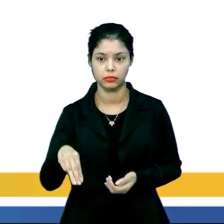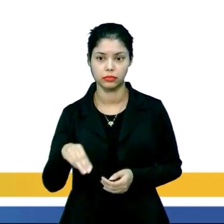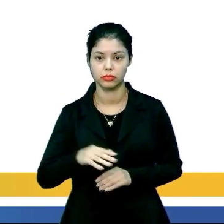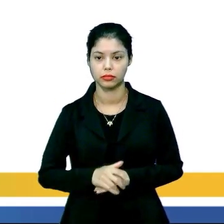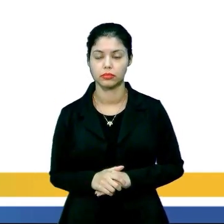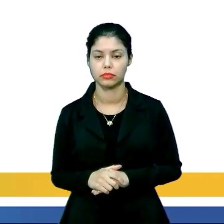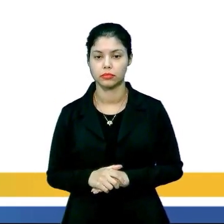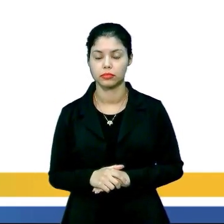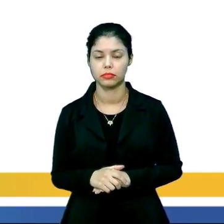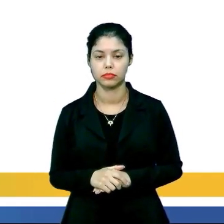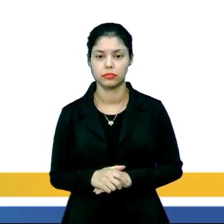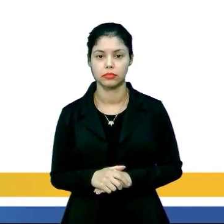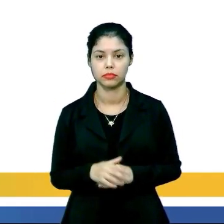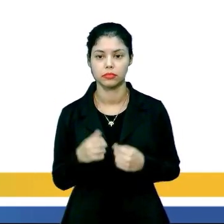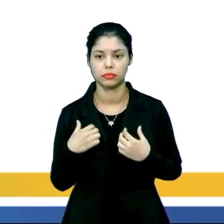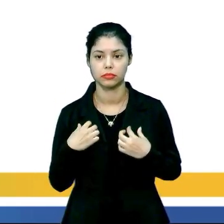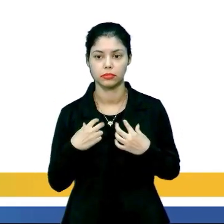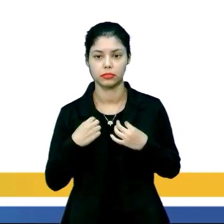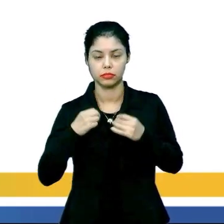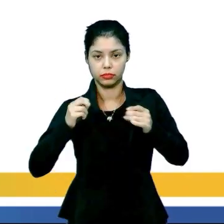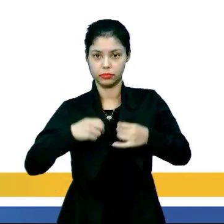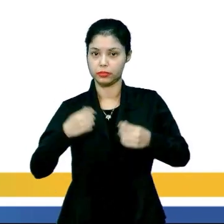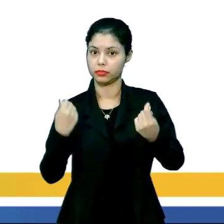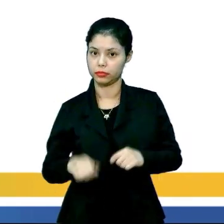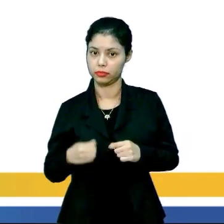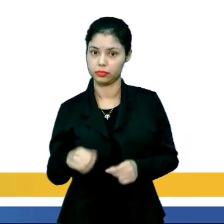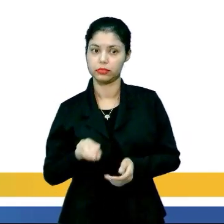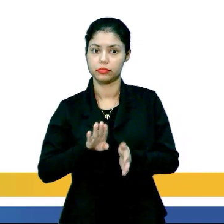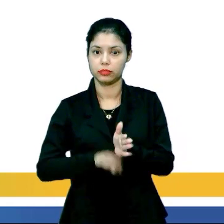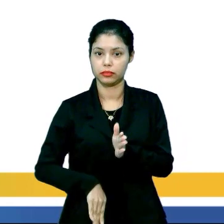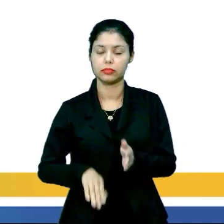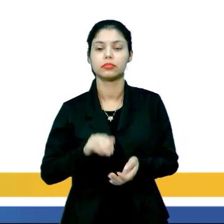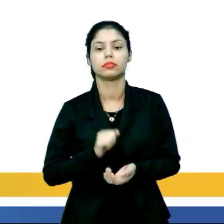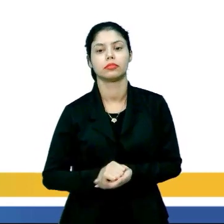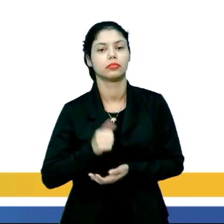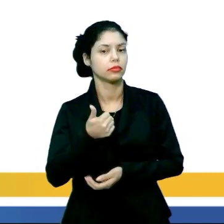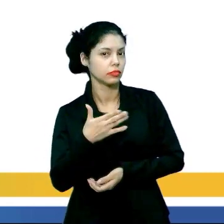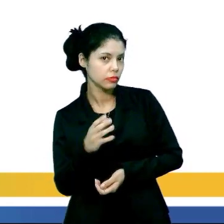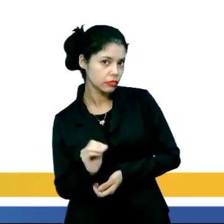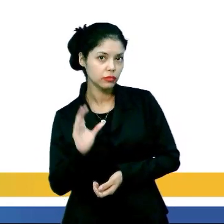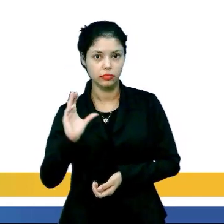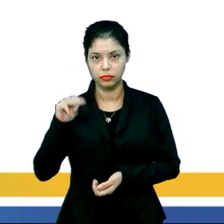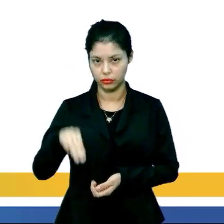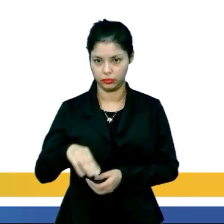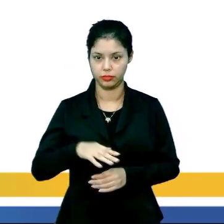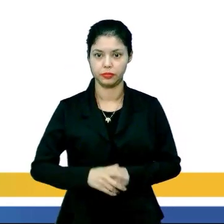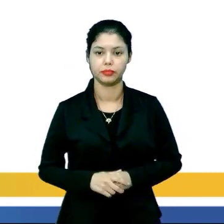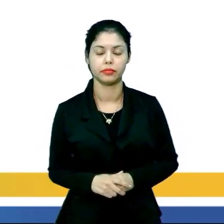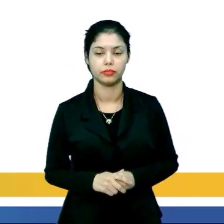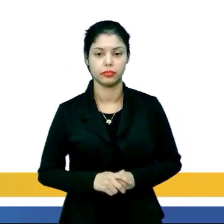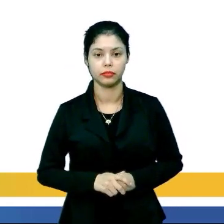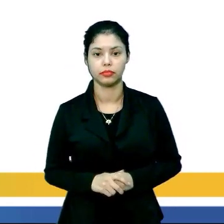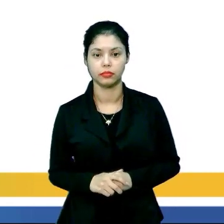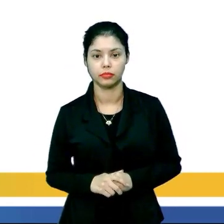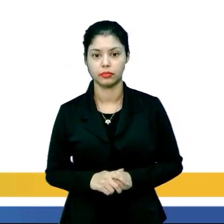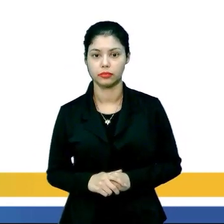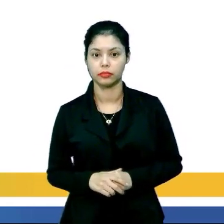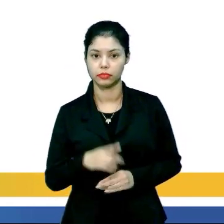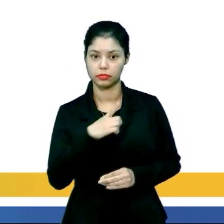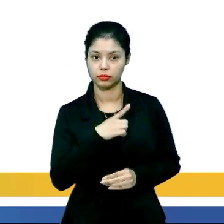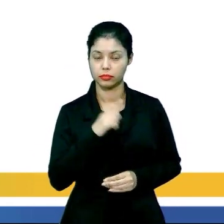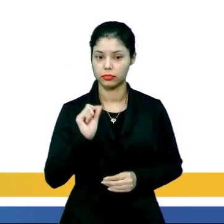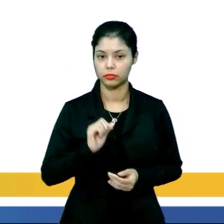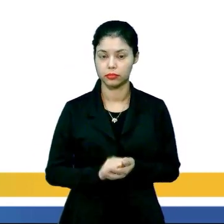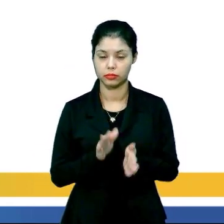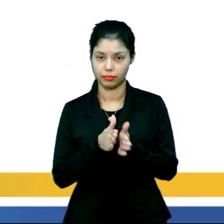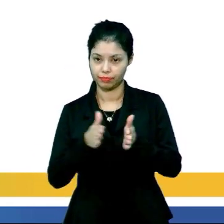80 centímetros. Também devemos desconsiderar os 10 centímetros, que tem que